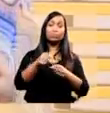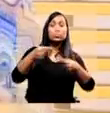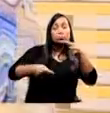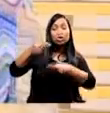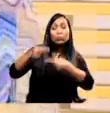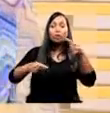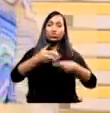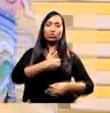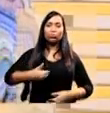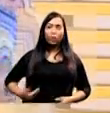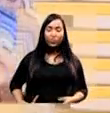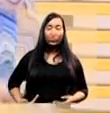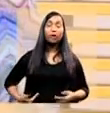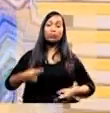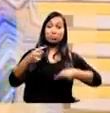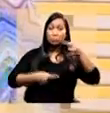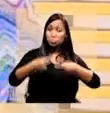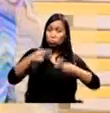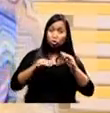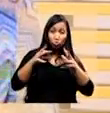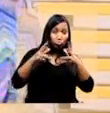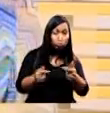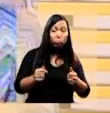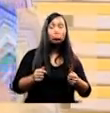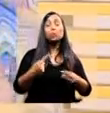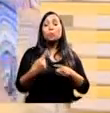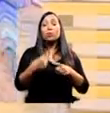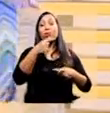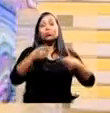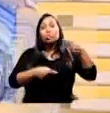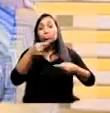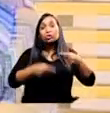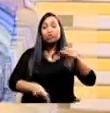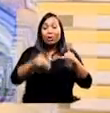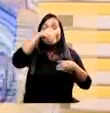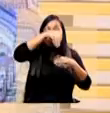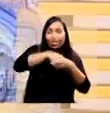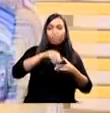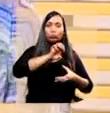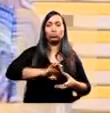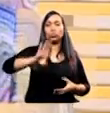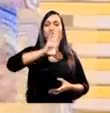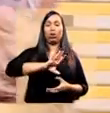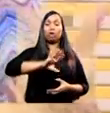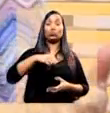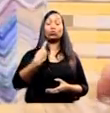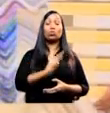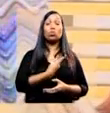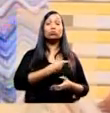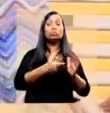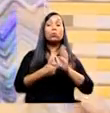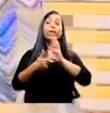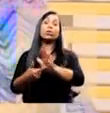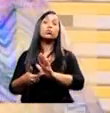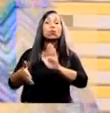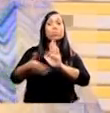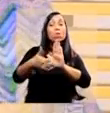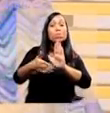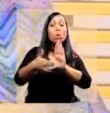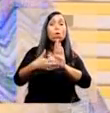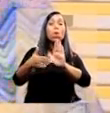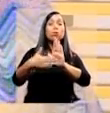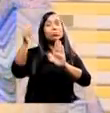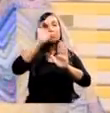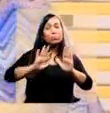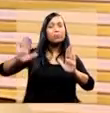ações, essas políticas de governo, políticas públicas, que são políticas de Estado, porque nós estamos nos remetendo ao